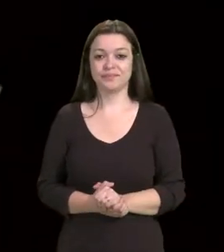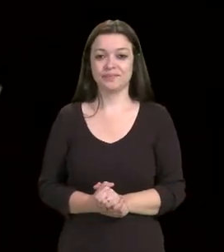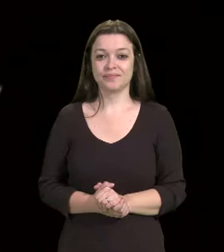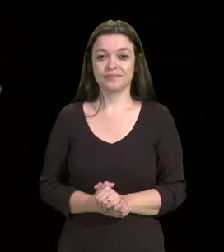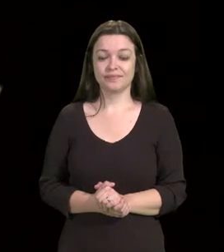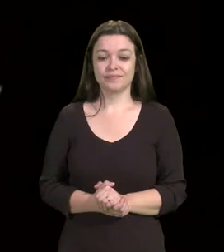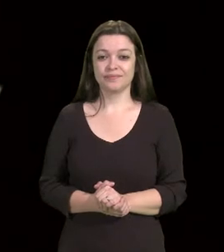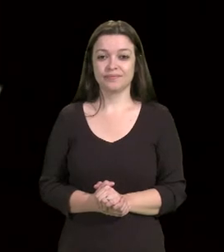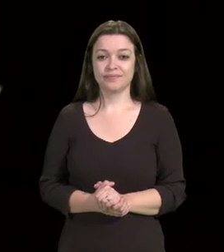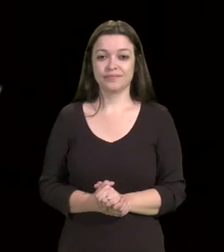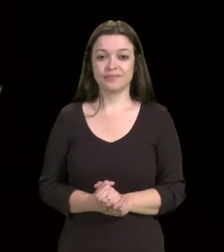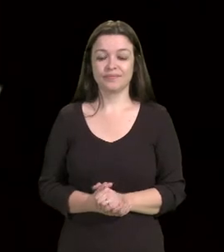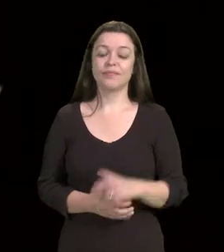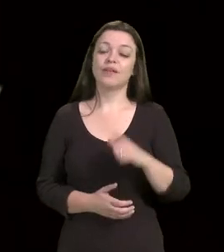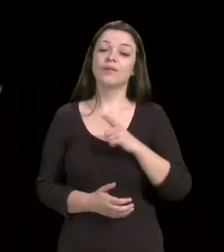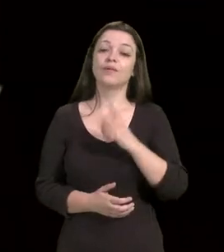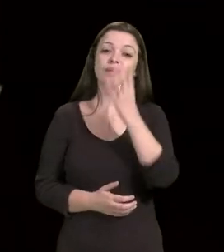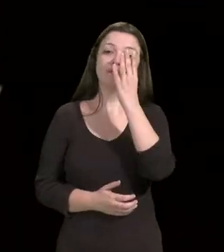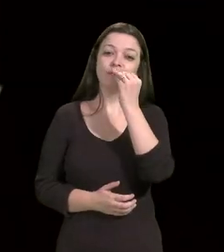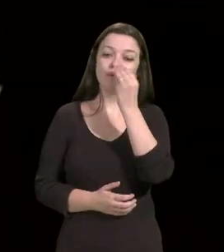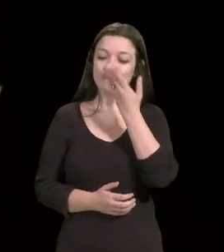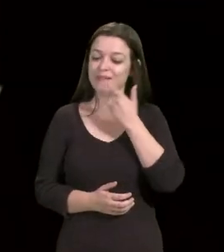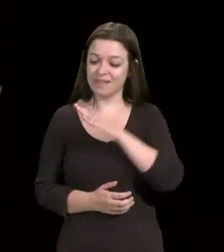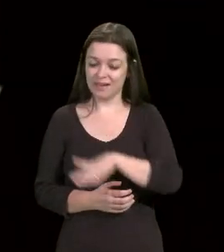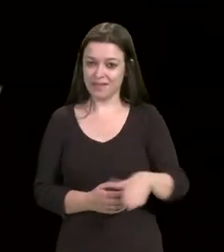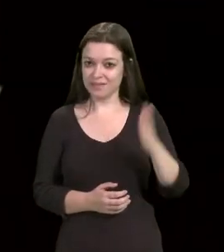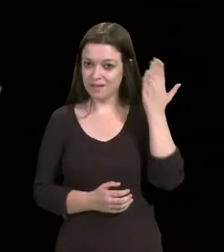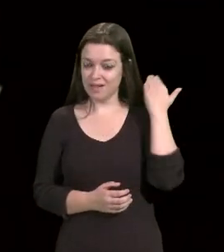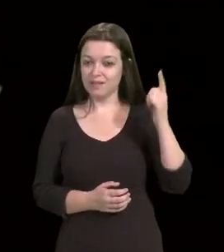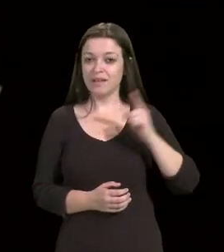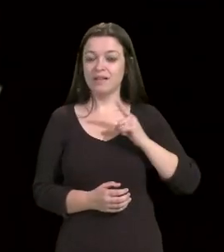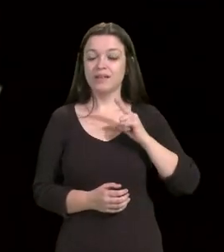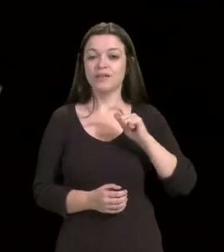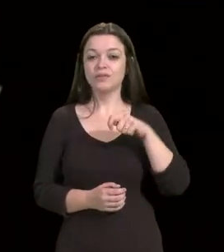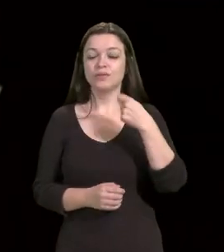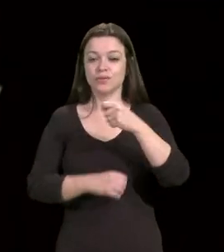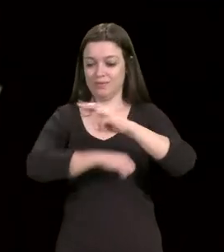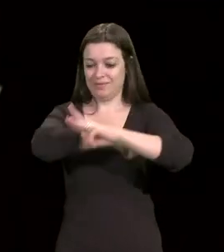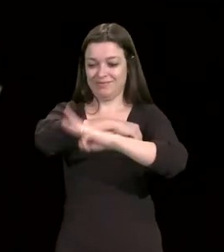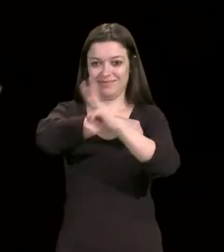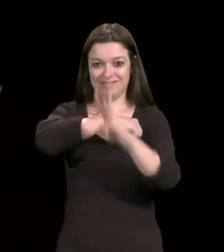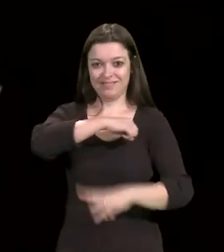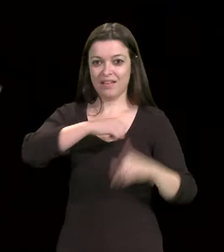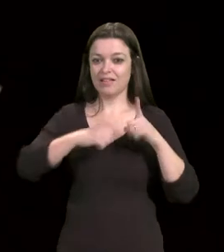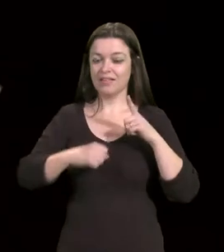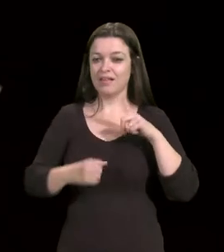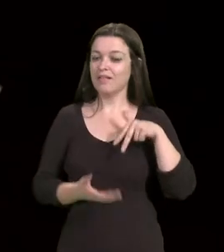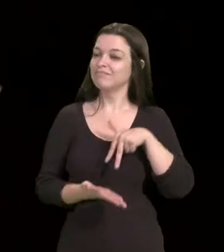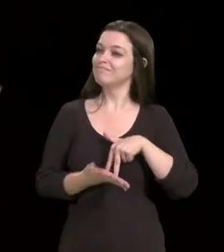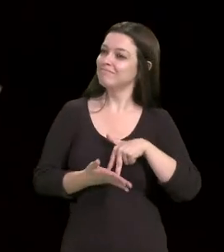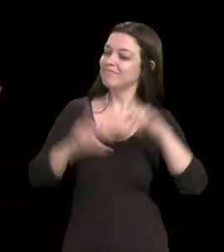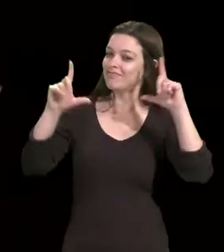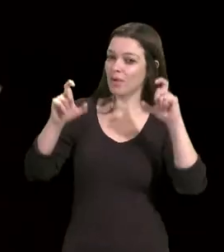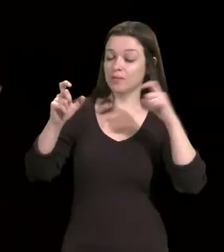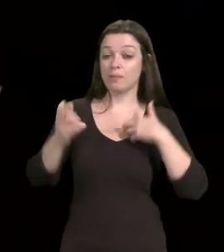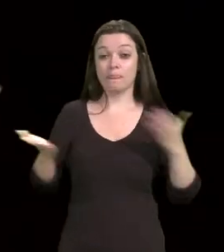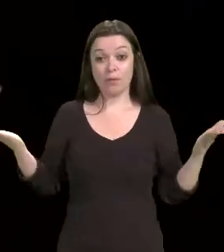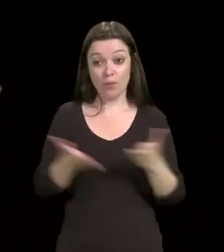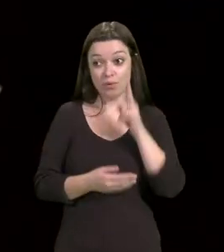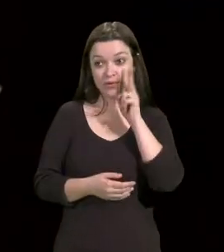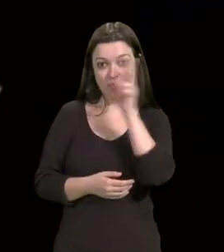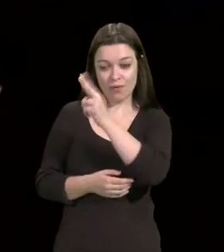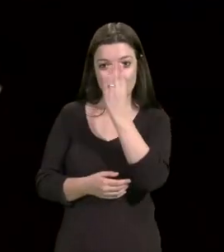Eu tenho uma foto de criança fazendo pose ali do lado das colunas da Santos Andrade. E olhar para essa foto hoje me enche de